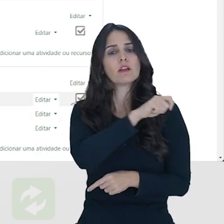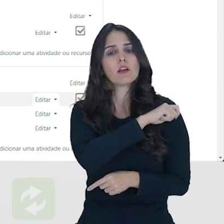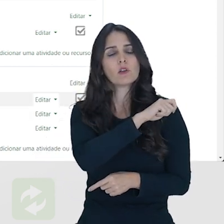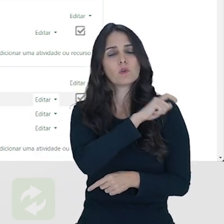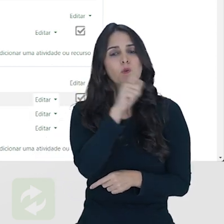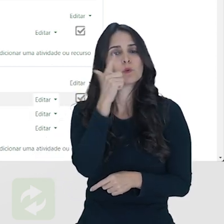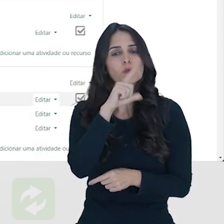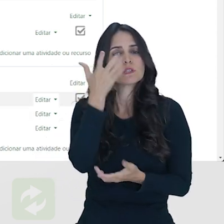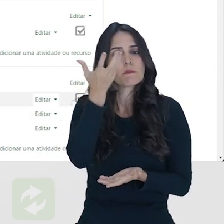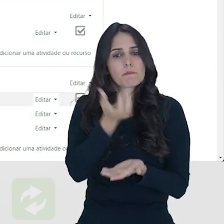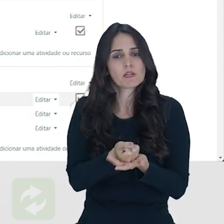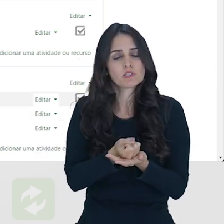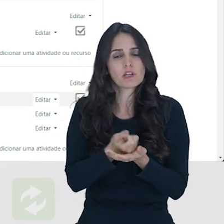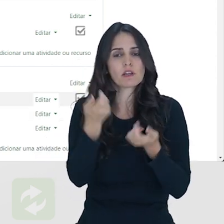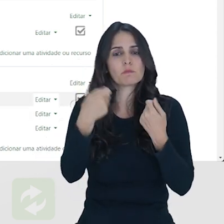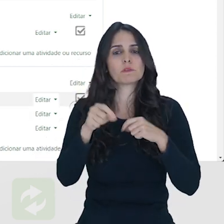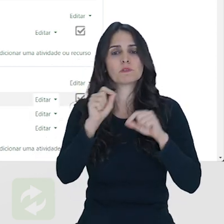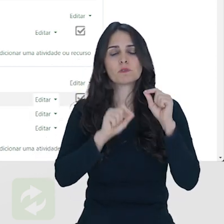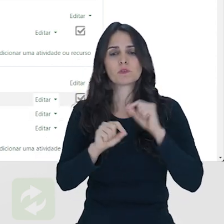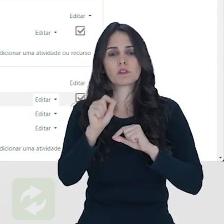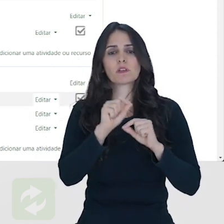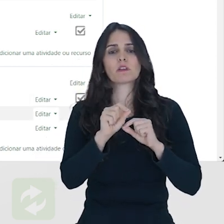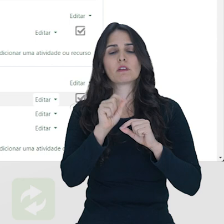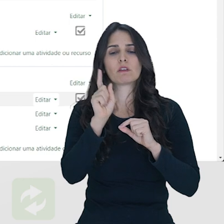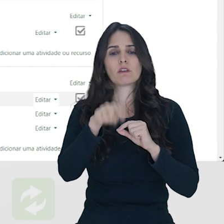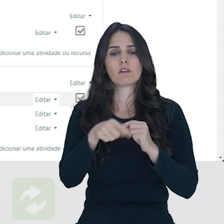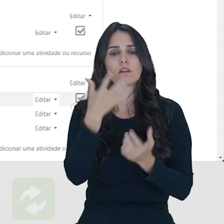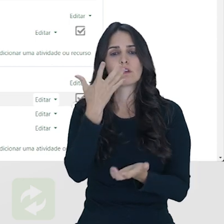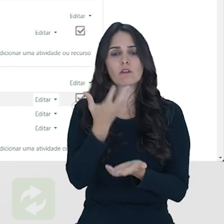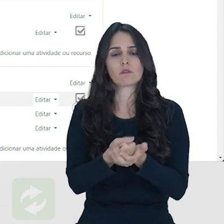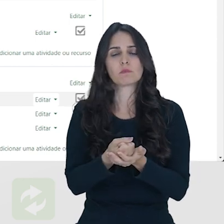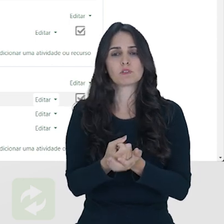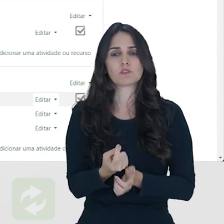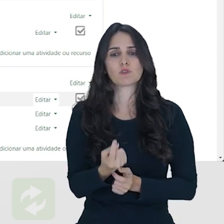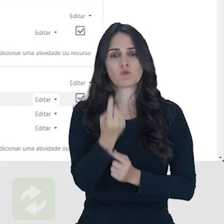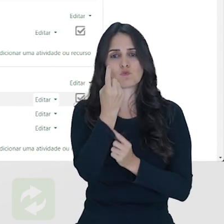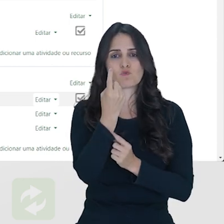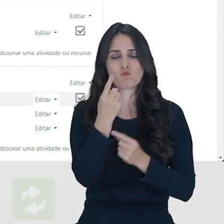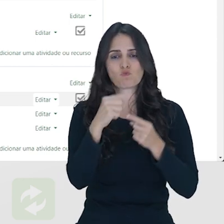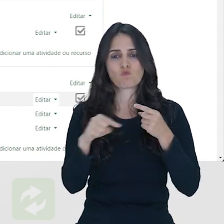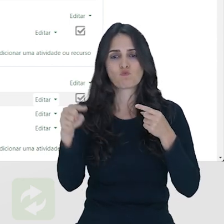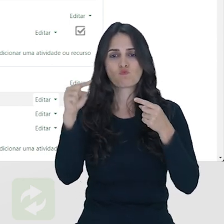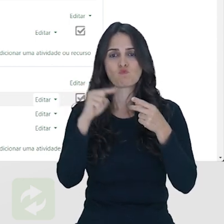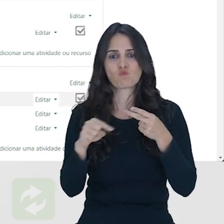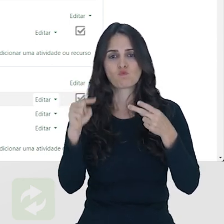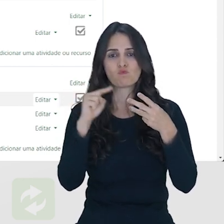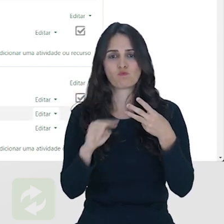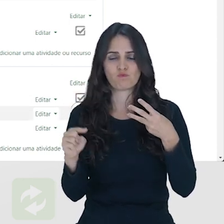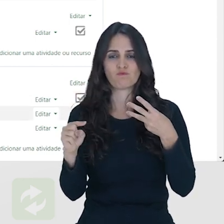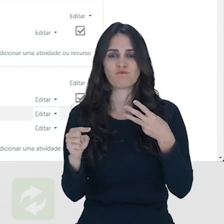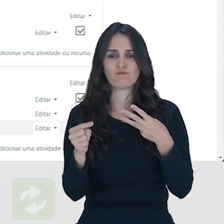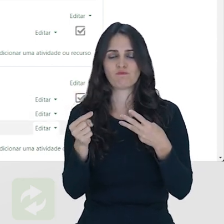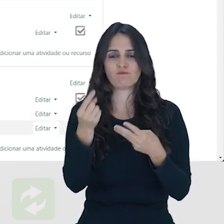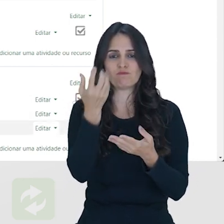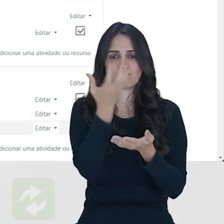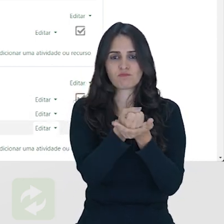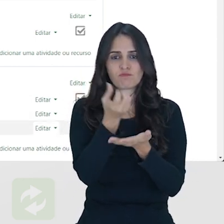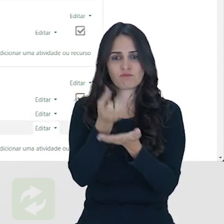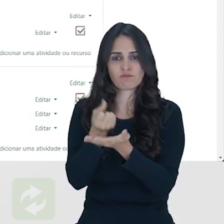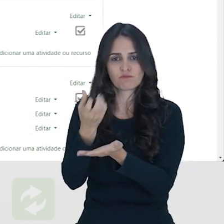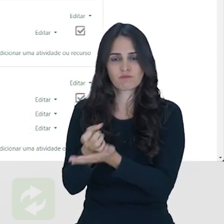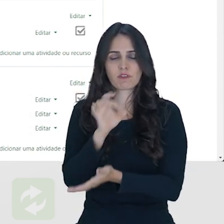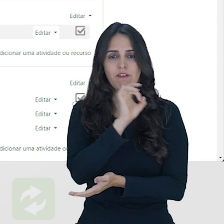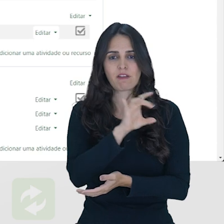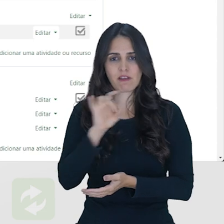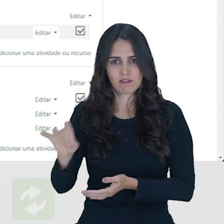o aluno para acessar ou fazer o download ele precisa fazer o download de um por cada vez